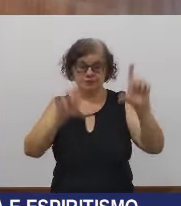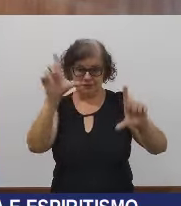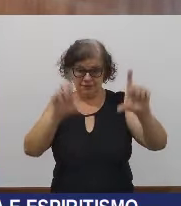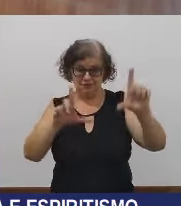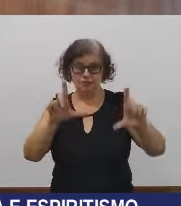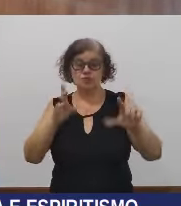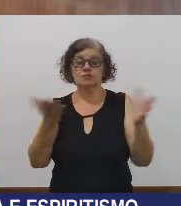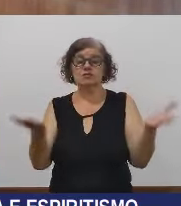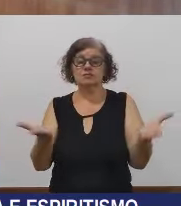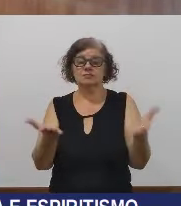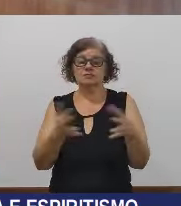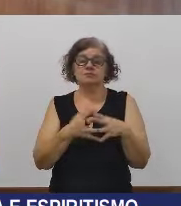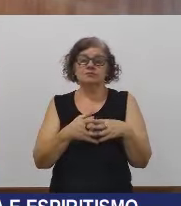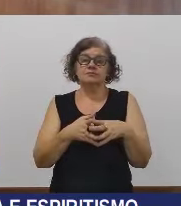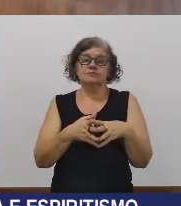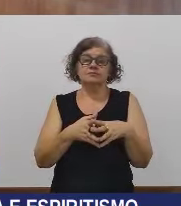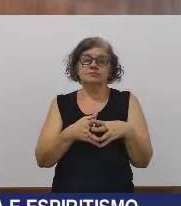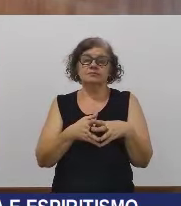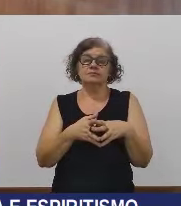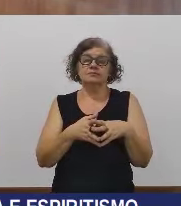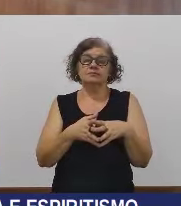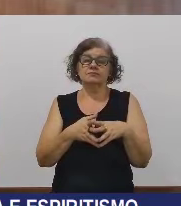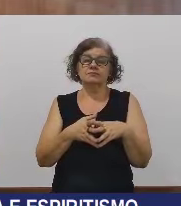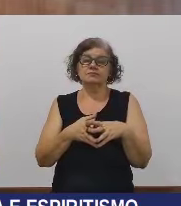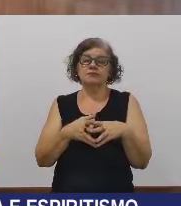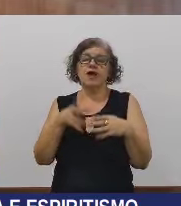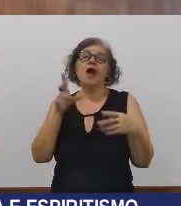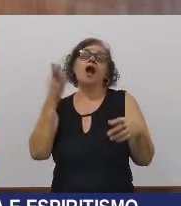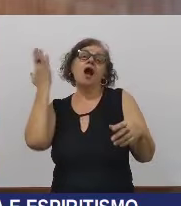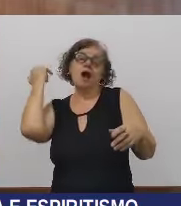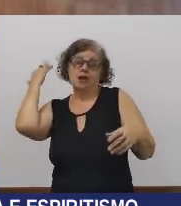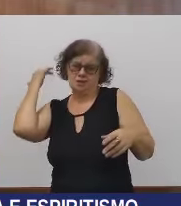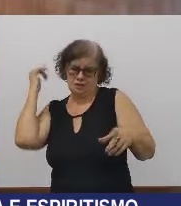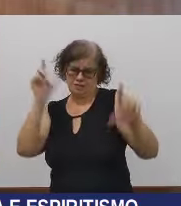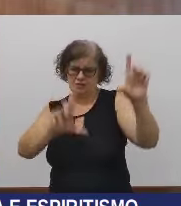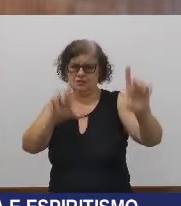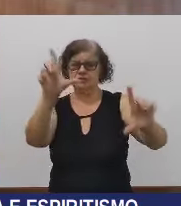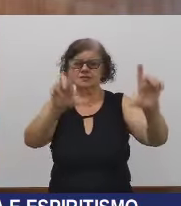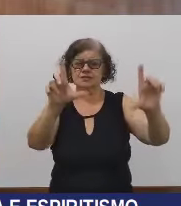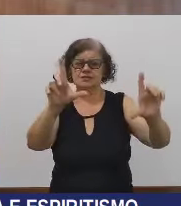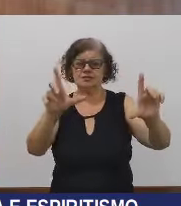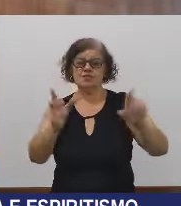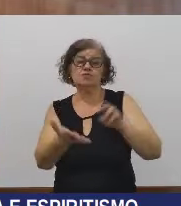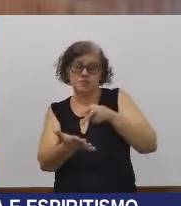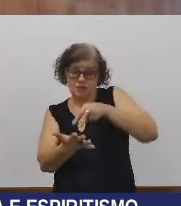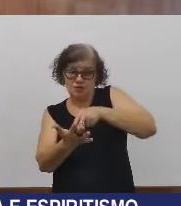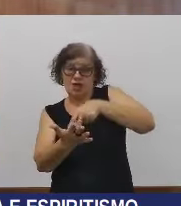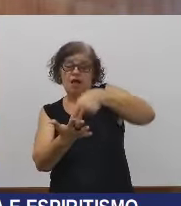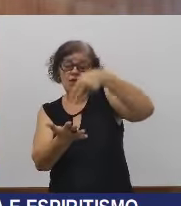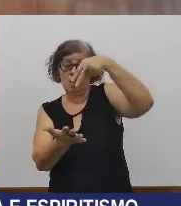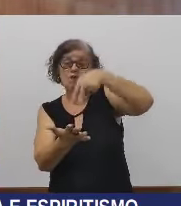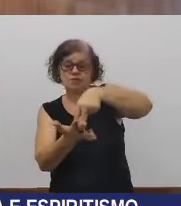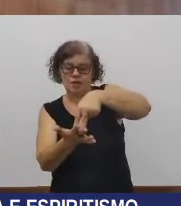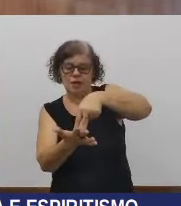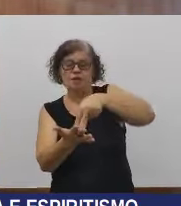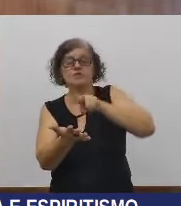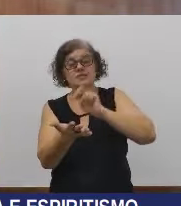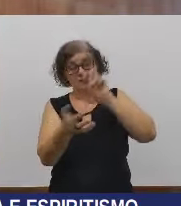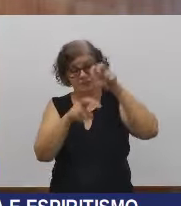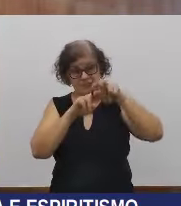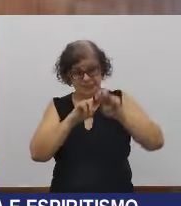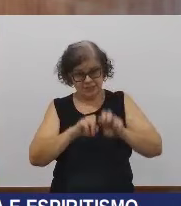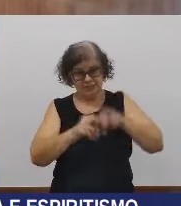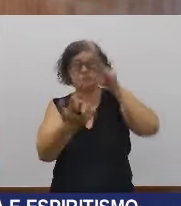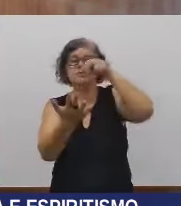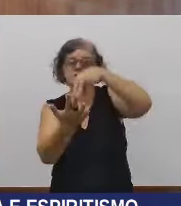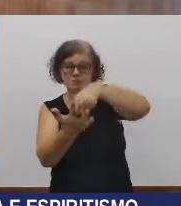parte, né? Das televisões. Que você tinha que levantar para trocar o canal, mas nem isso, hoje você está esparramado de forma totalmente inadequada